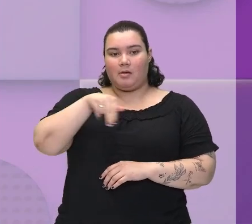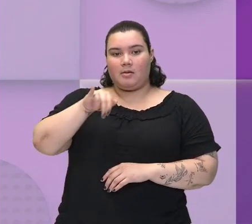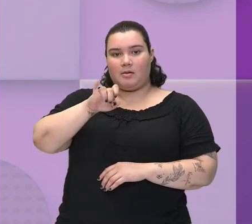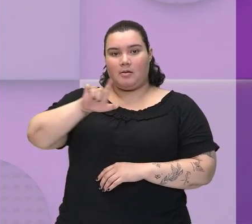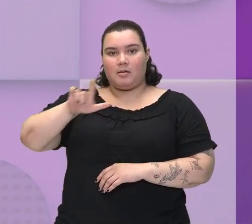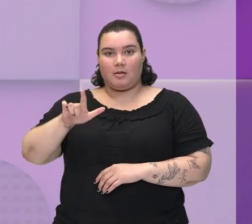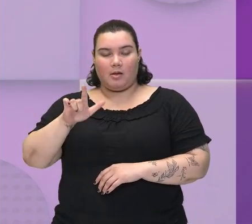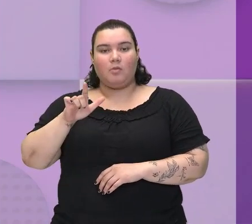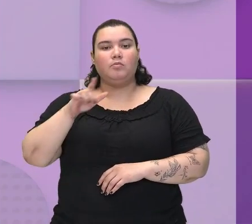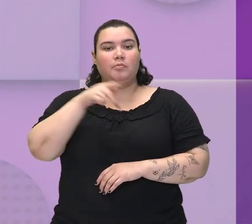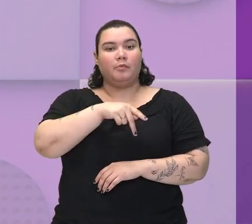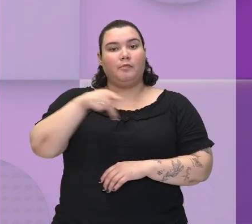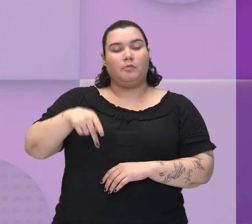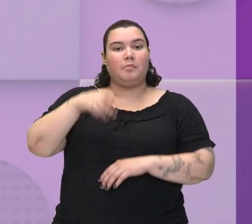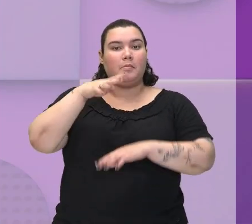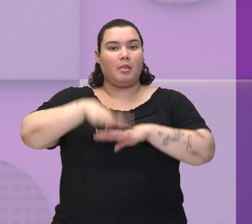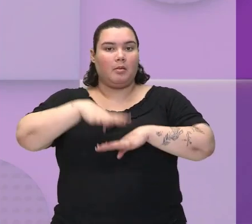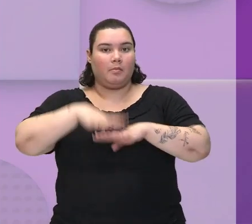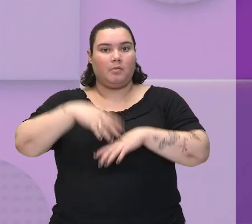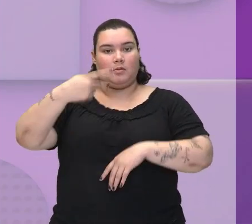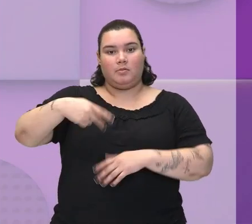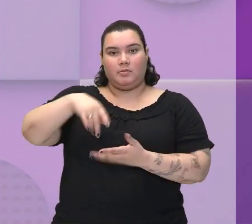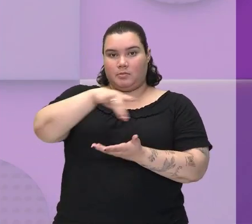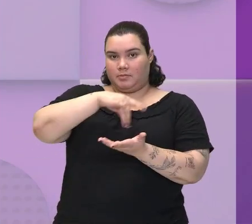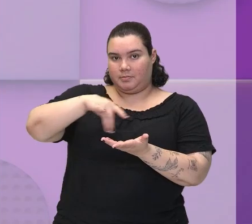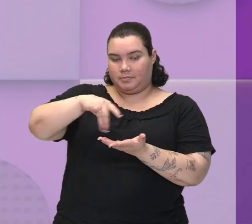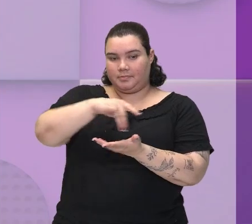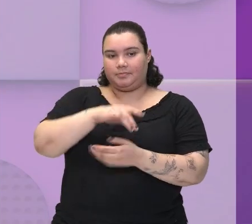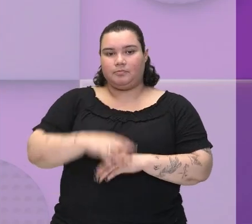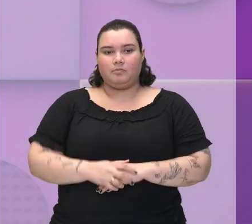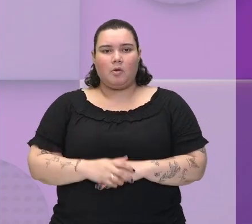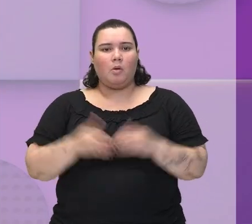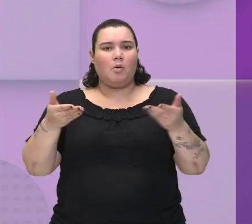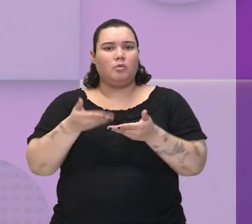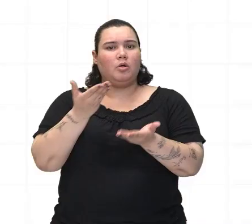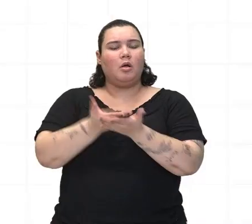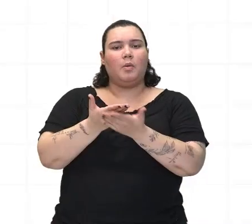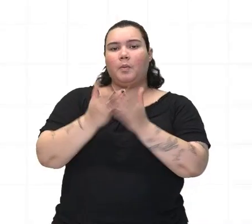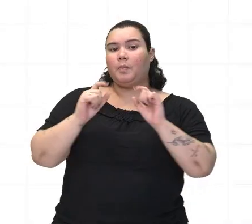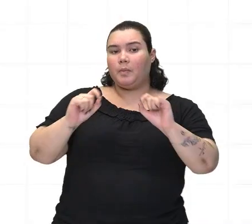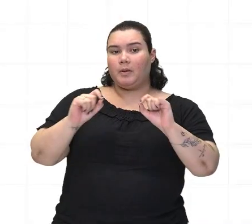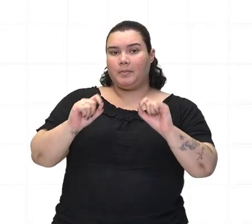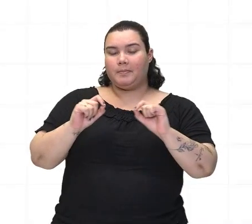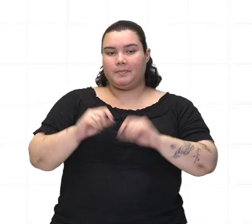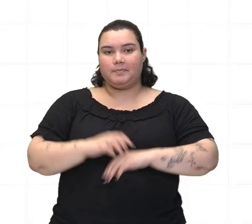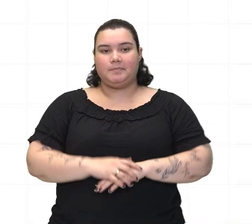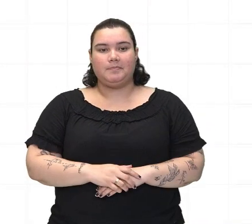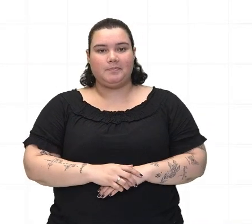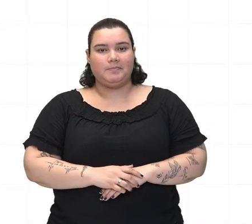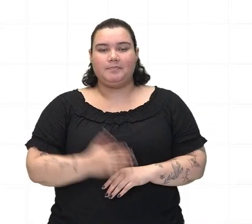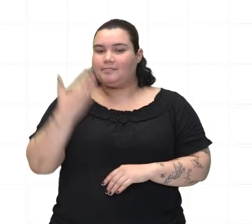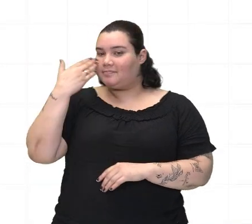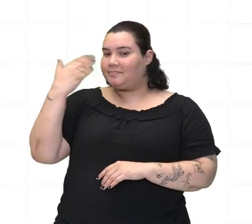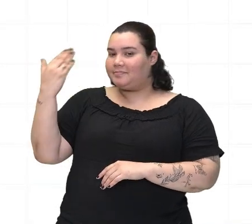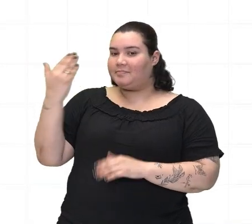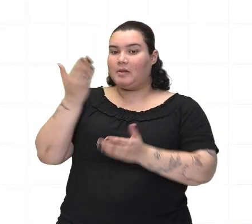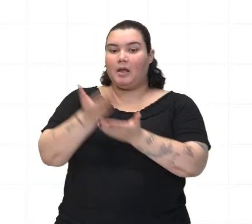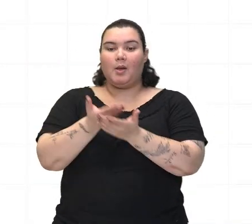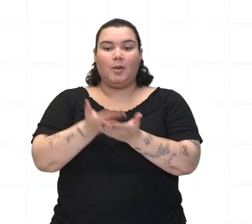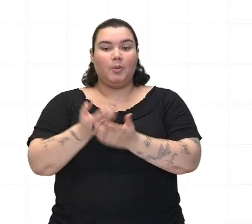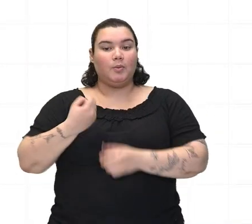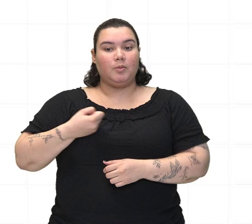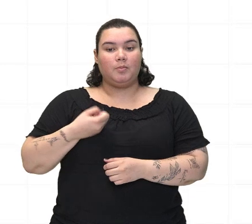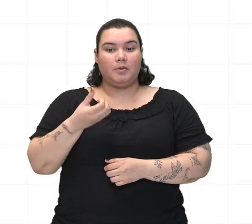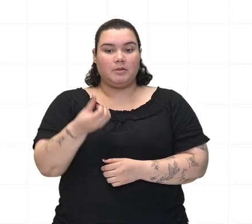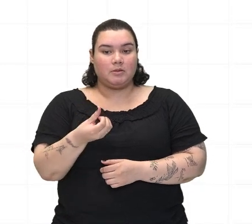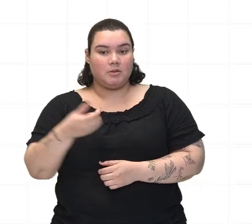de matemática aqui do Centro de Mídias, e vamos ver o que temos para a nossa aula. Aula de número